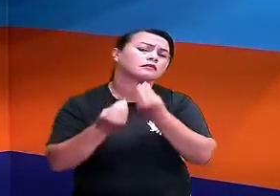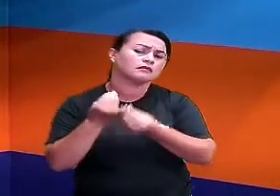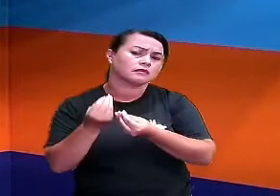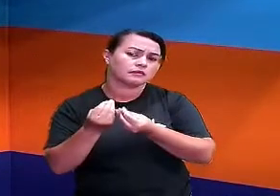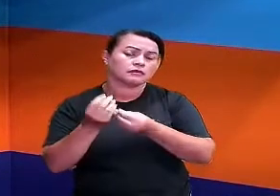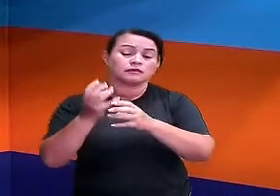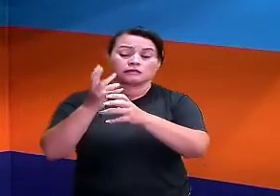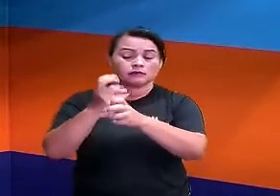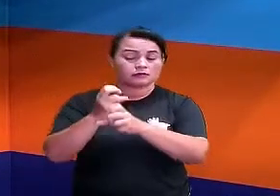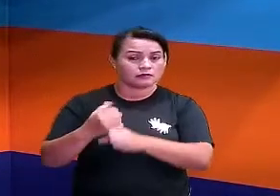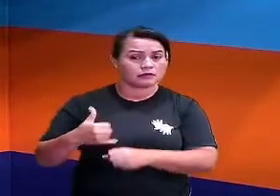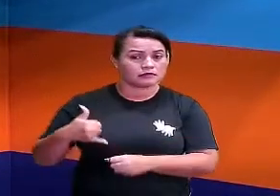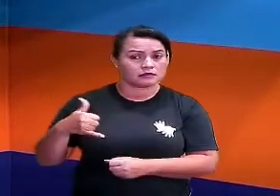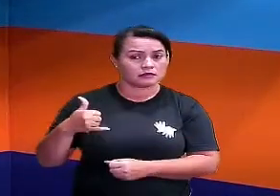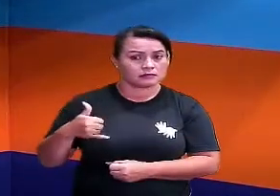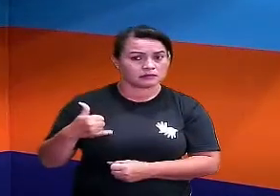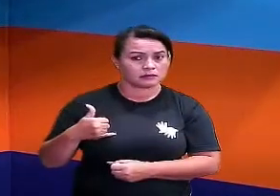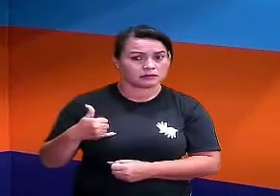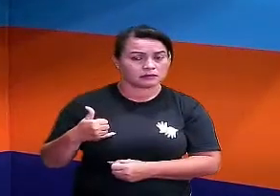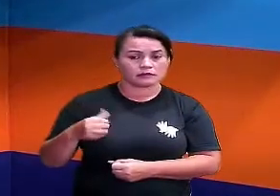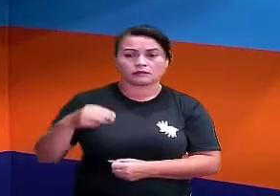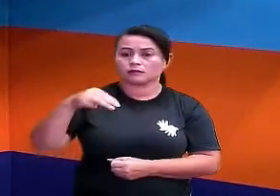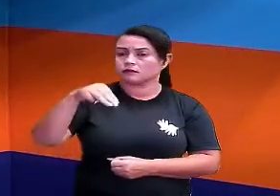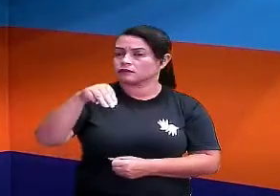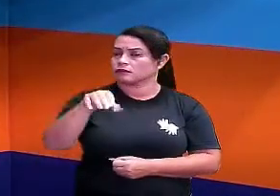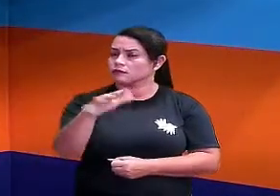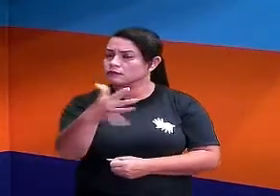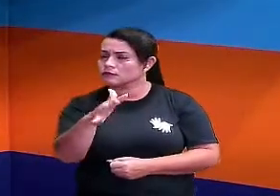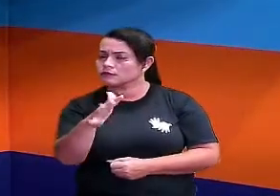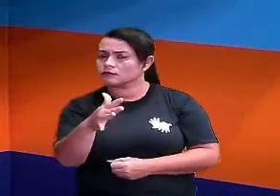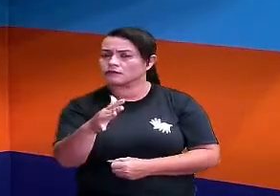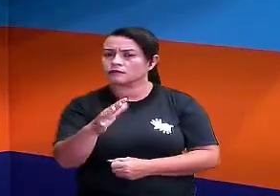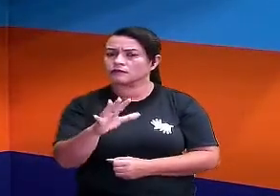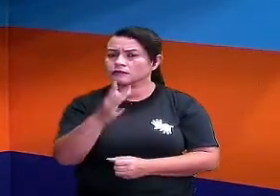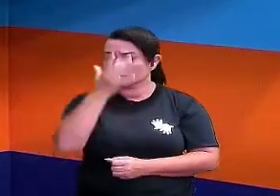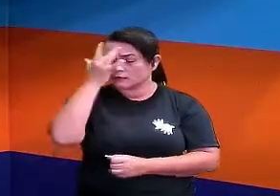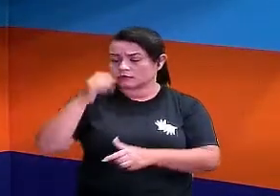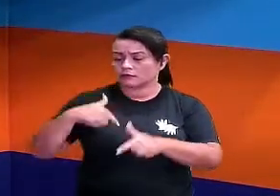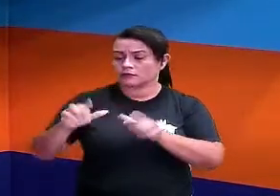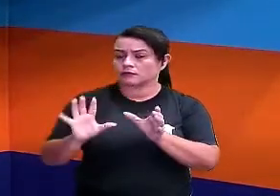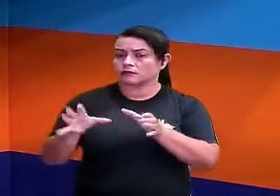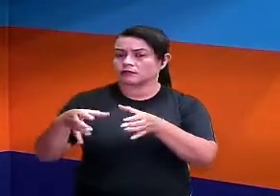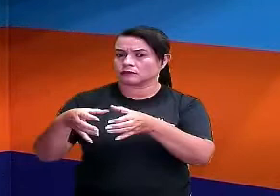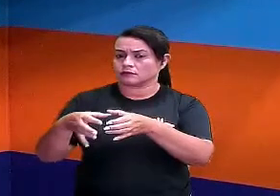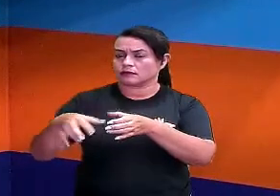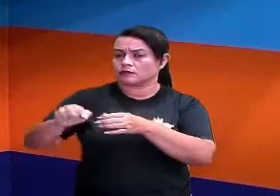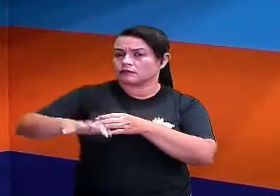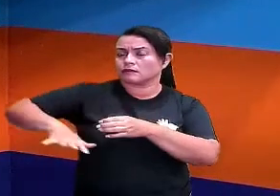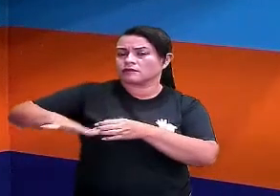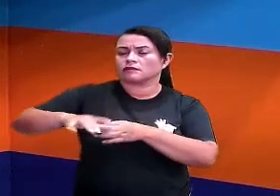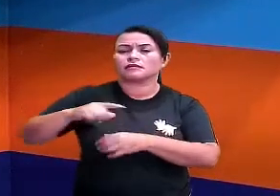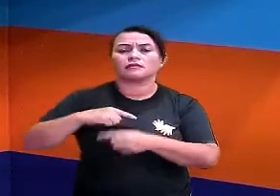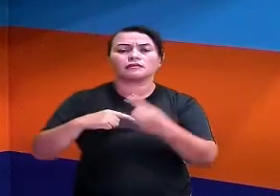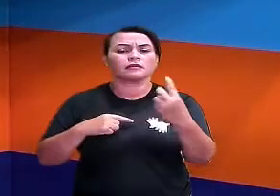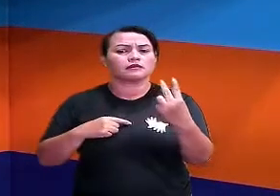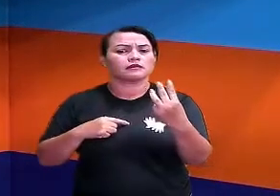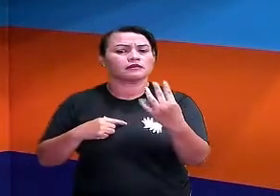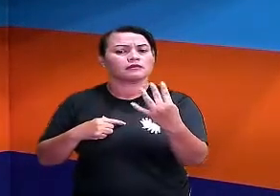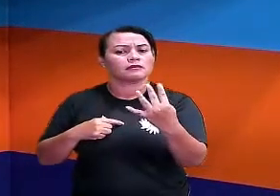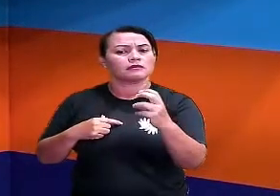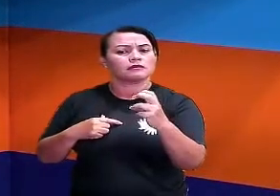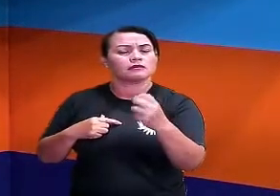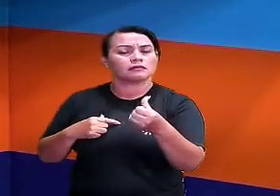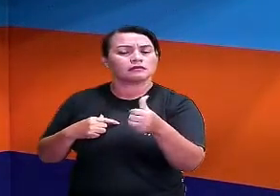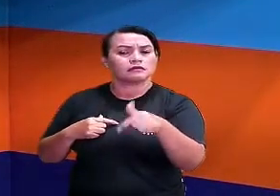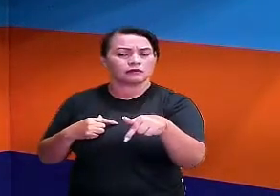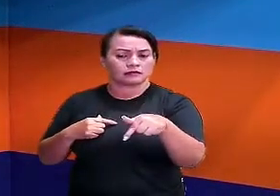né, a idade média dos funcionários desse departamento? Quantos elementos eu tenho? 1, 2, 3, 4, 5,